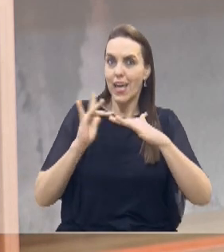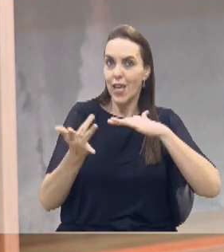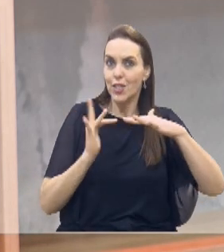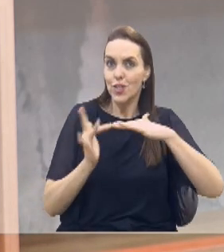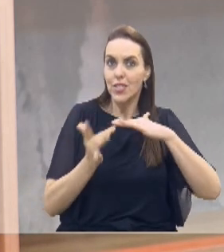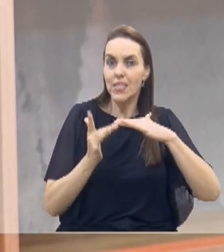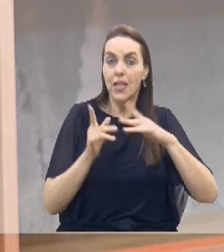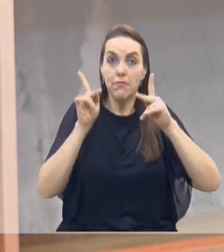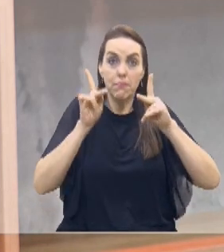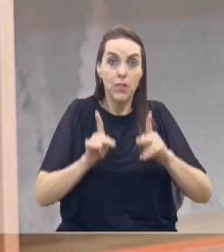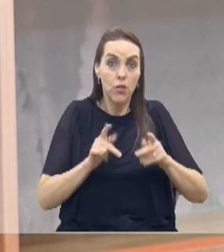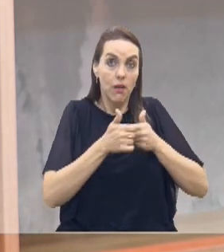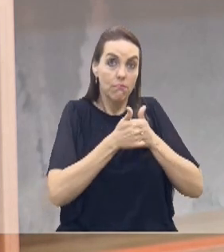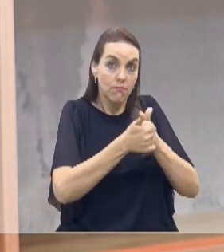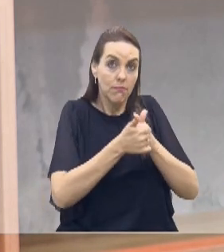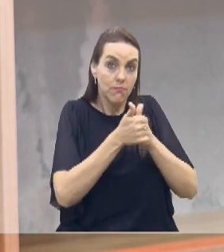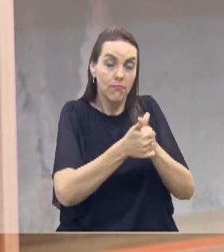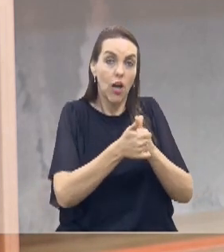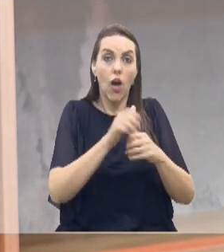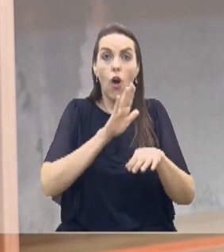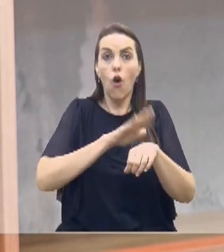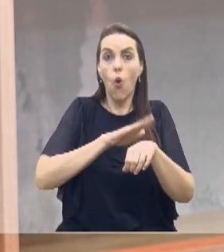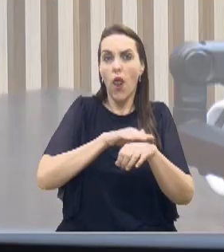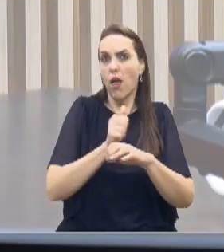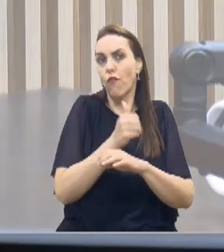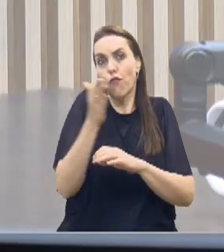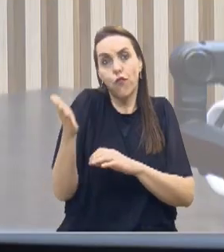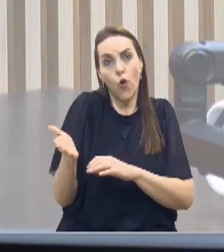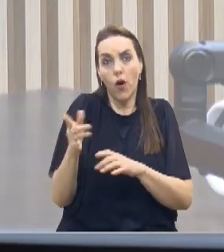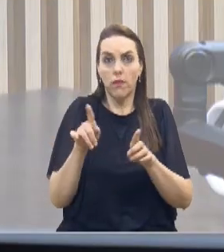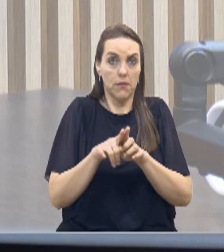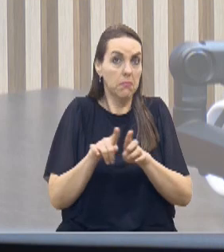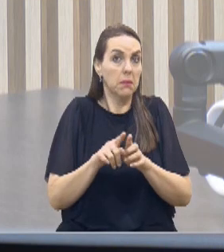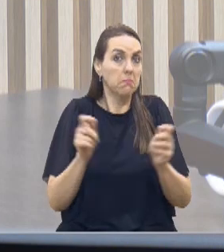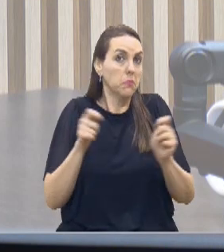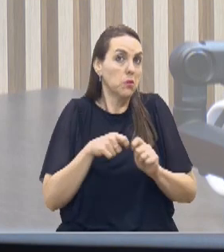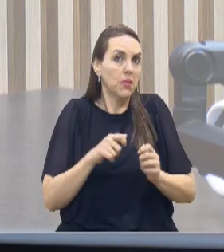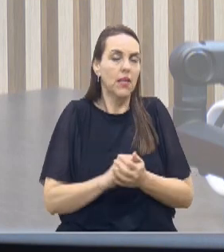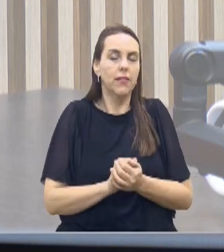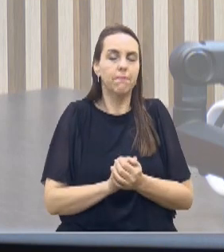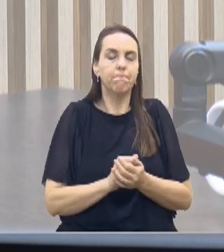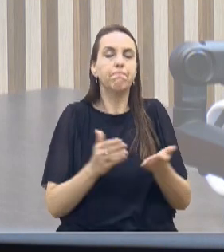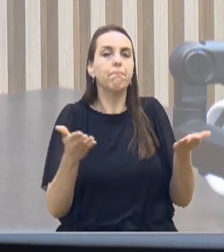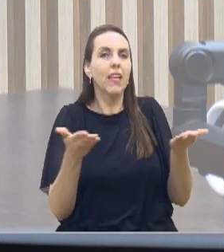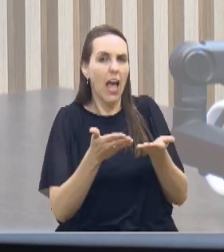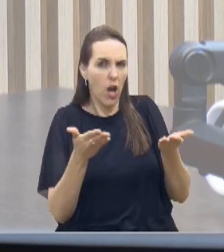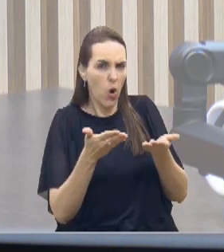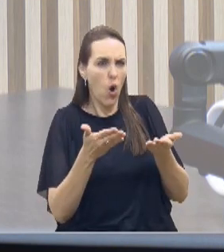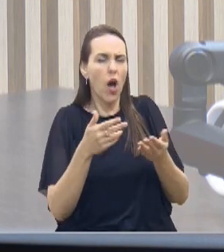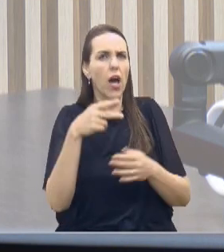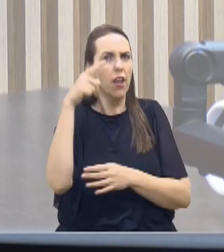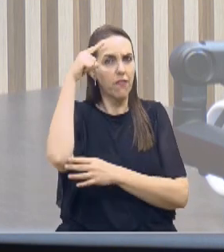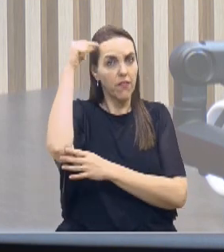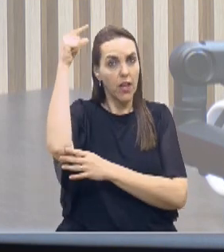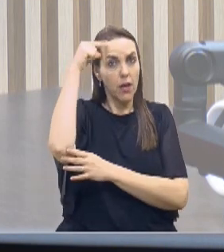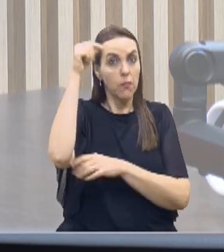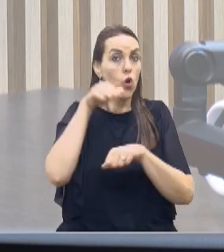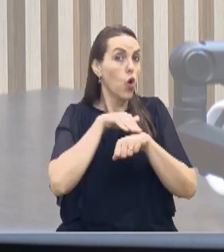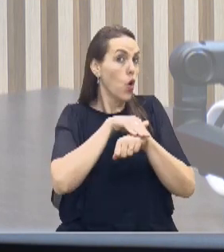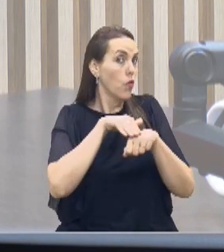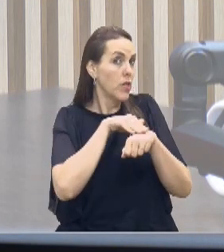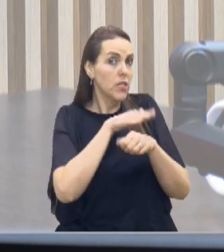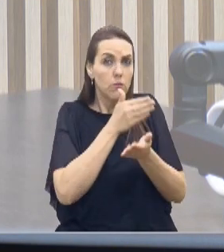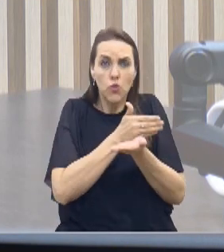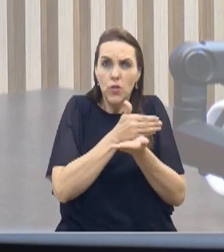poderem acompanhar, inclusive fora do horário. Né? E agora, sabe, Fábio, que eu acho que a gente conversou lá no início, talvez na nossa primeira